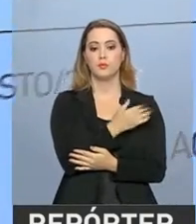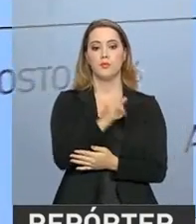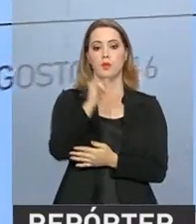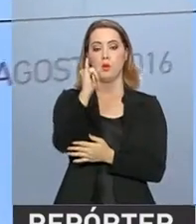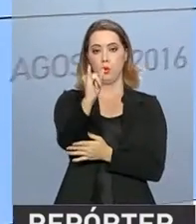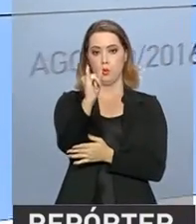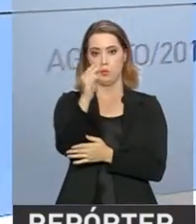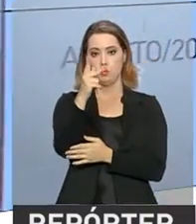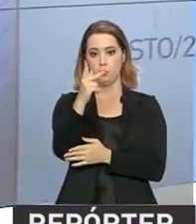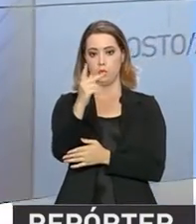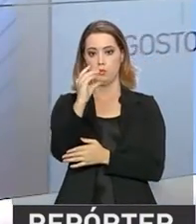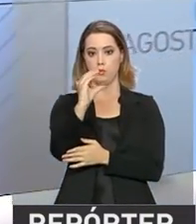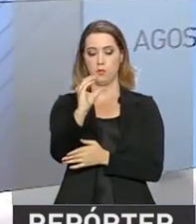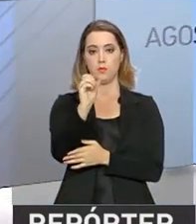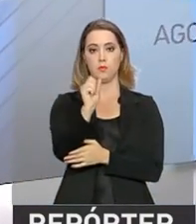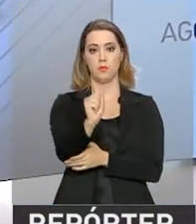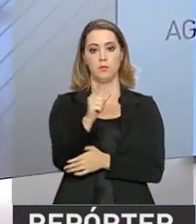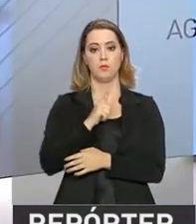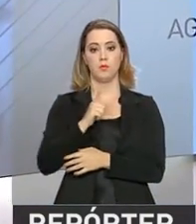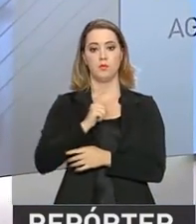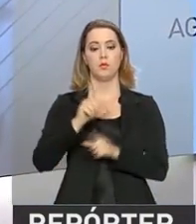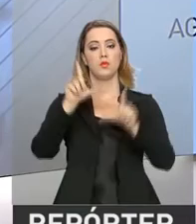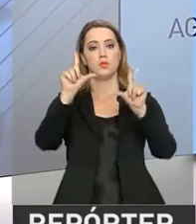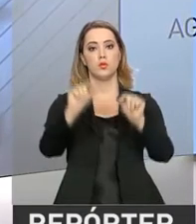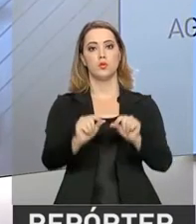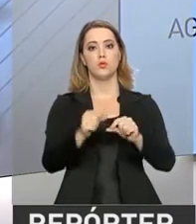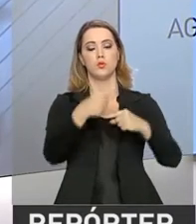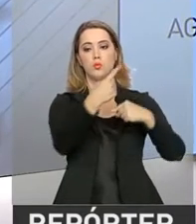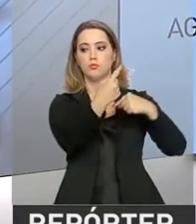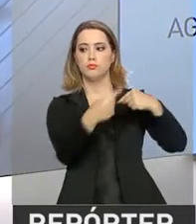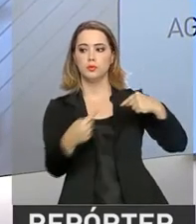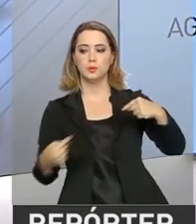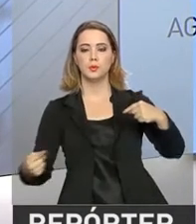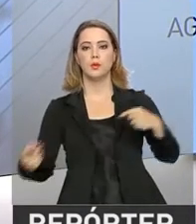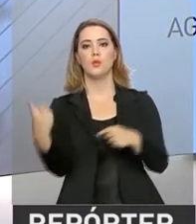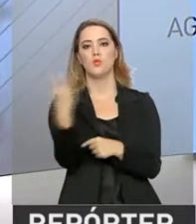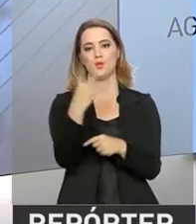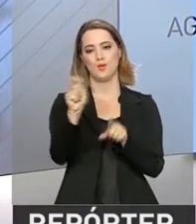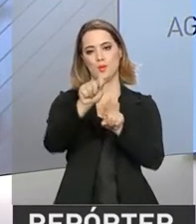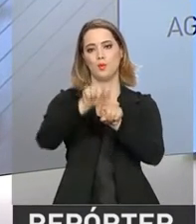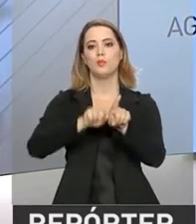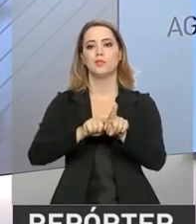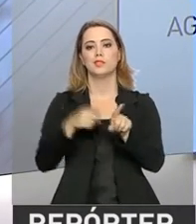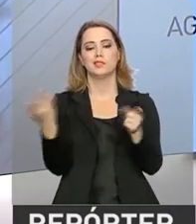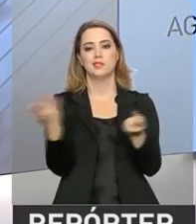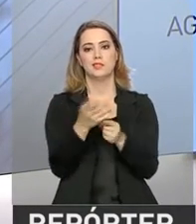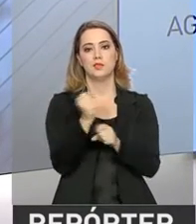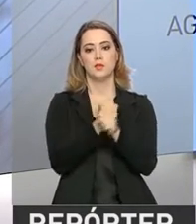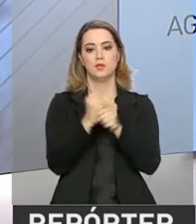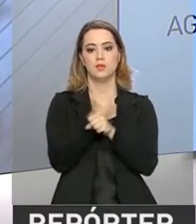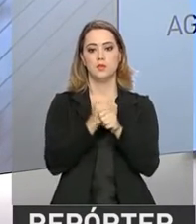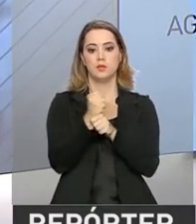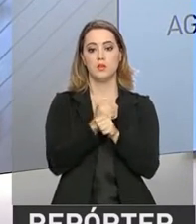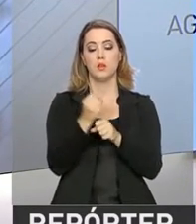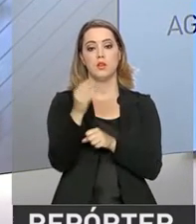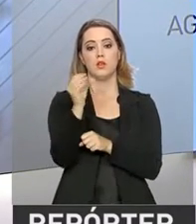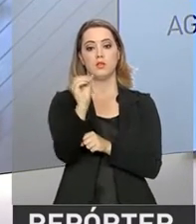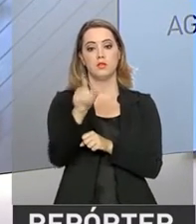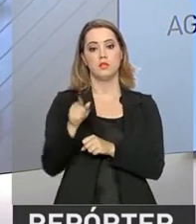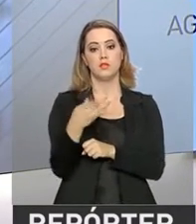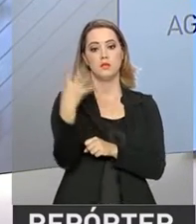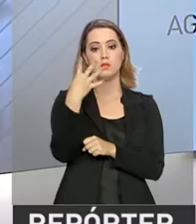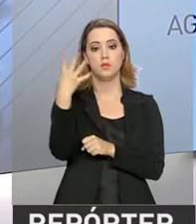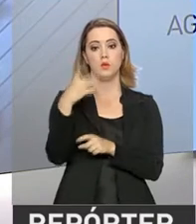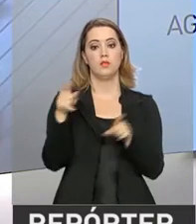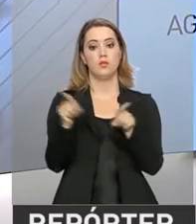oficial teve uma desaceleração pelo segundo mês seguido em agosto saltou de 0 44%